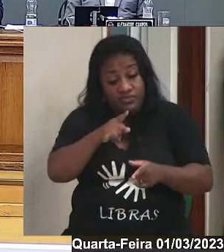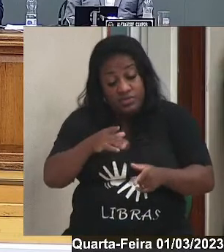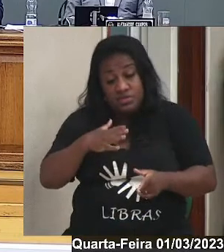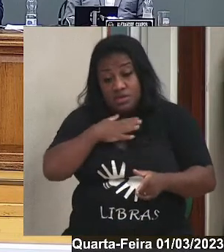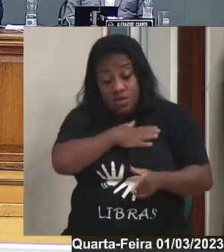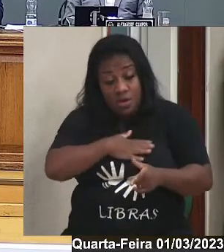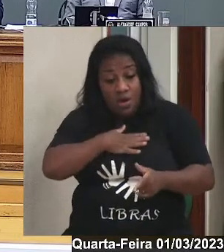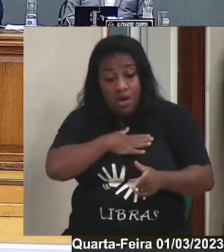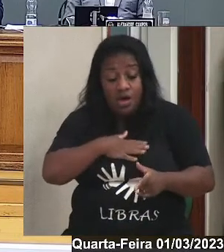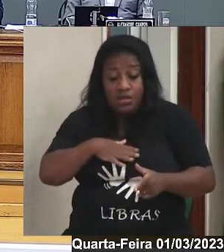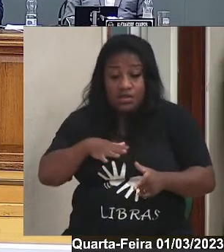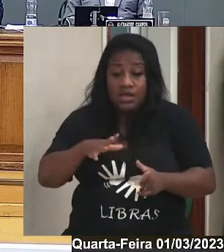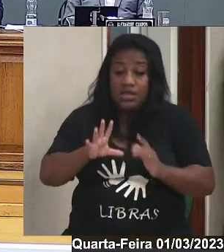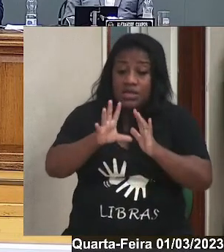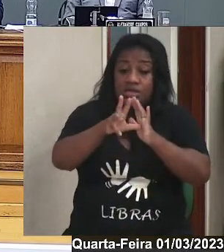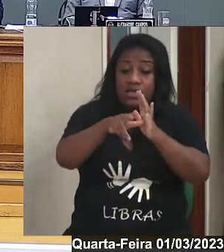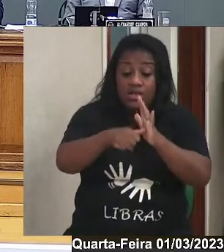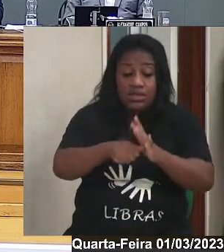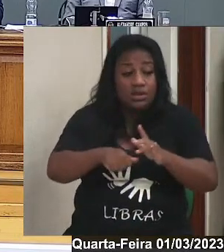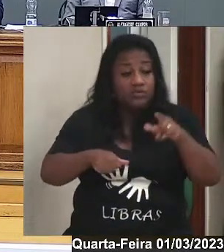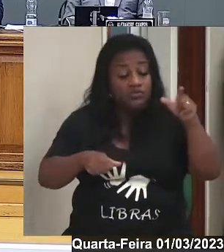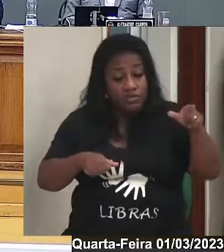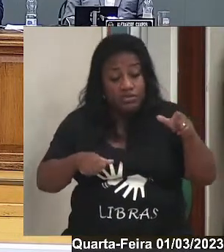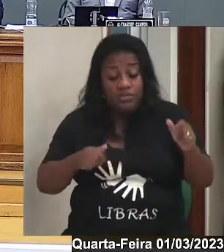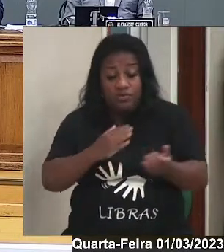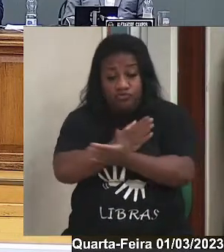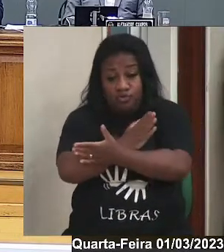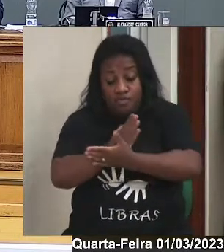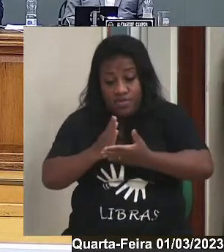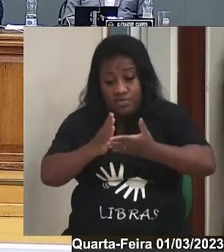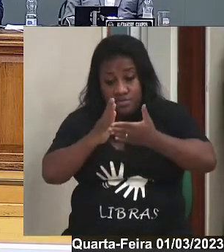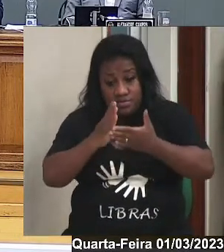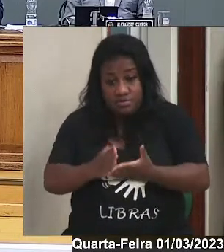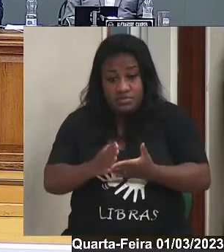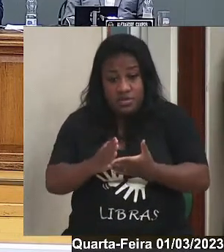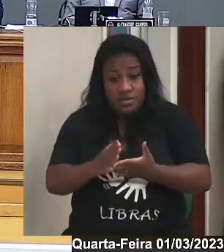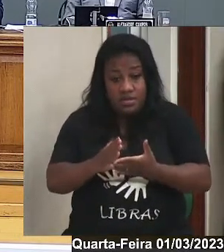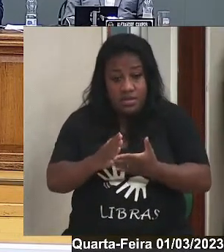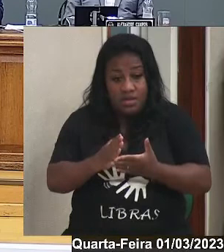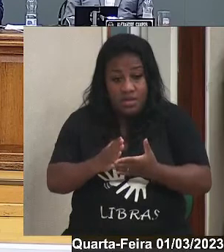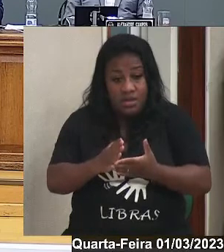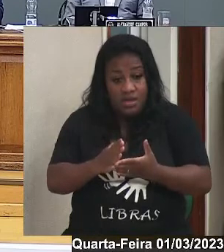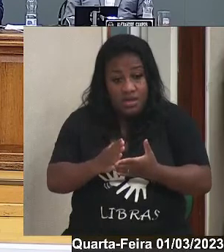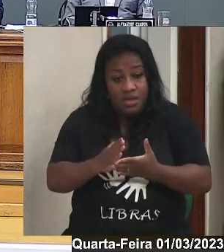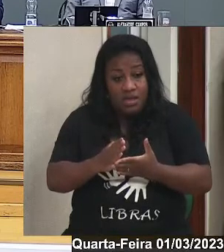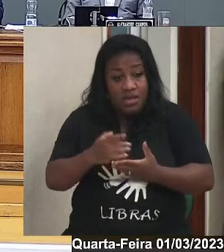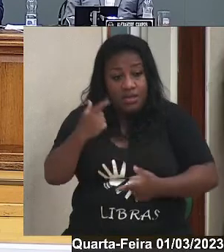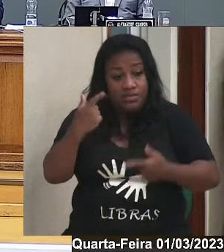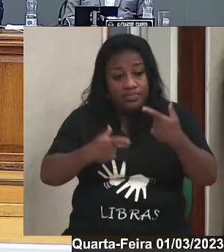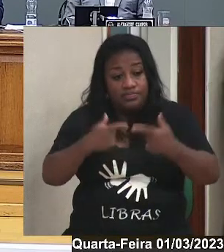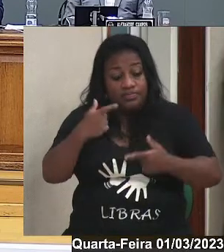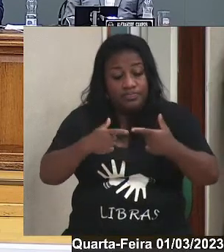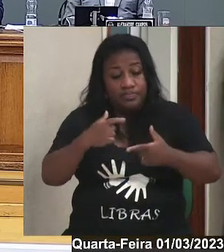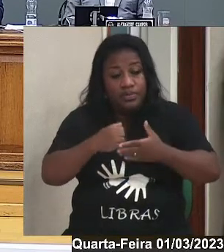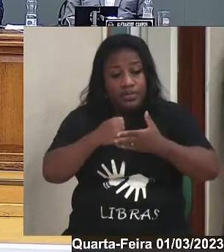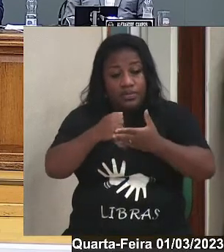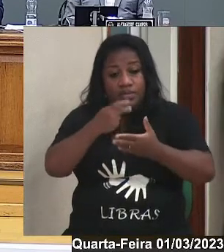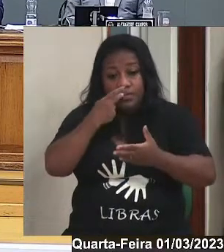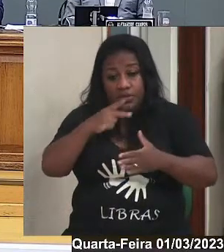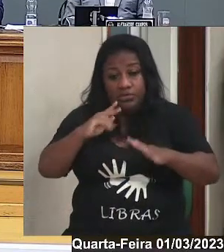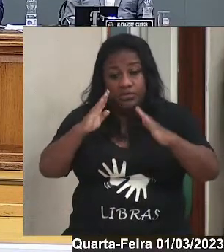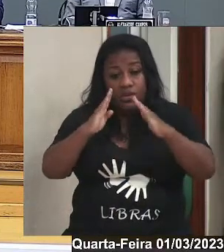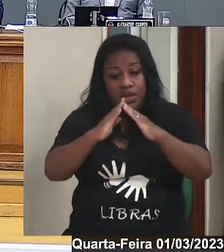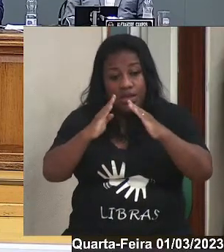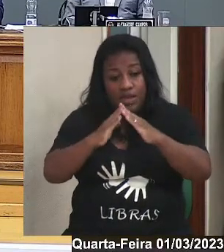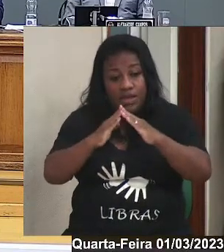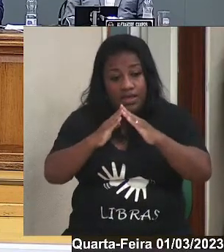tem bandido de estimação, o senhor poderia pegar, começando por esses que te ladeiam na política dessa cidade, e levar para sua